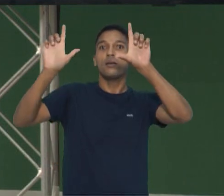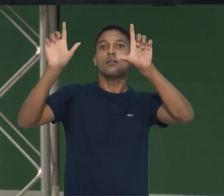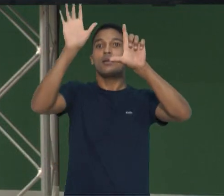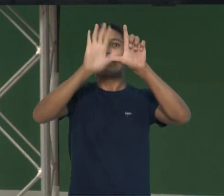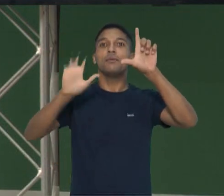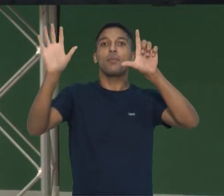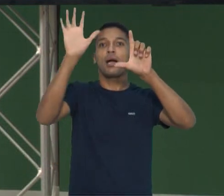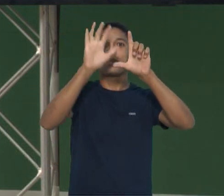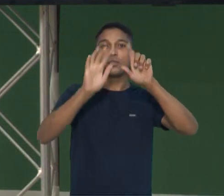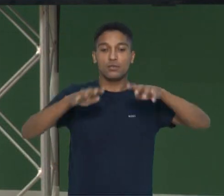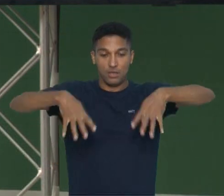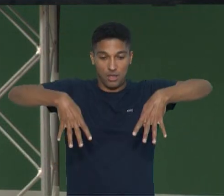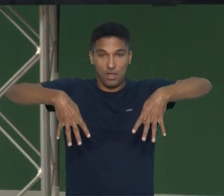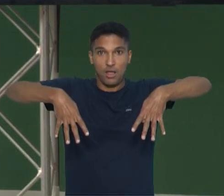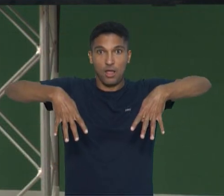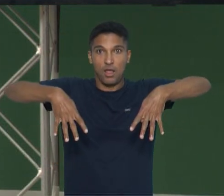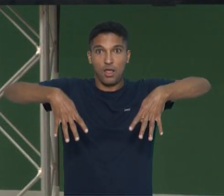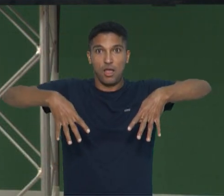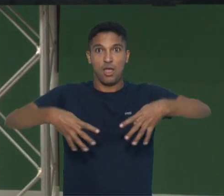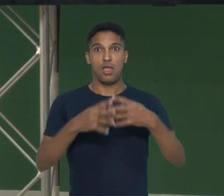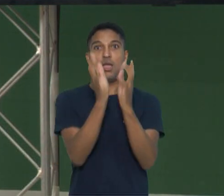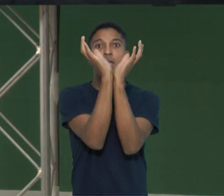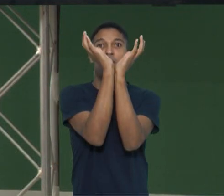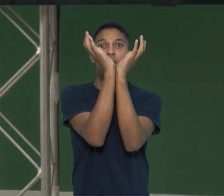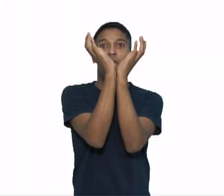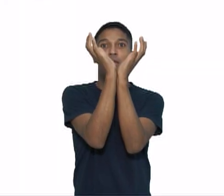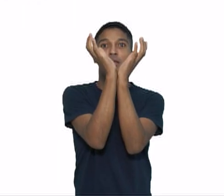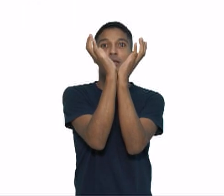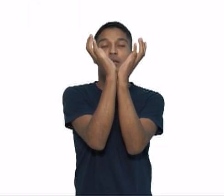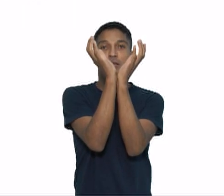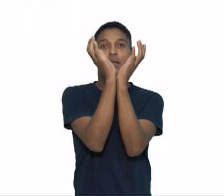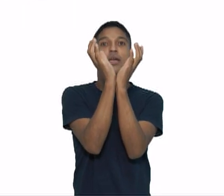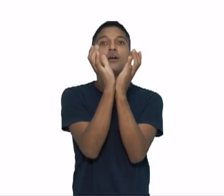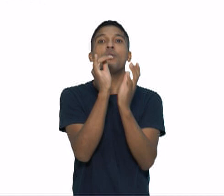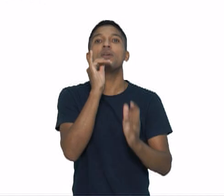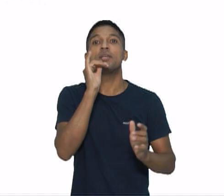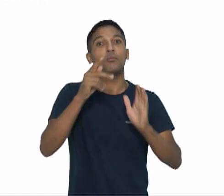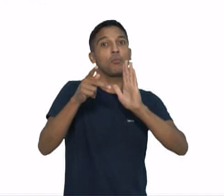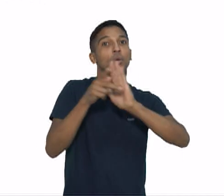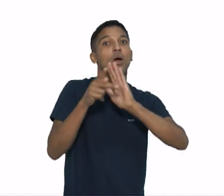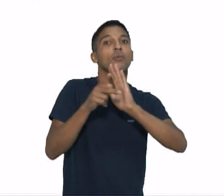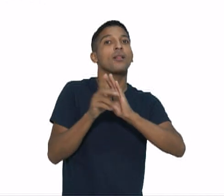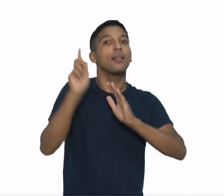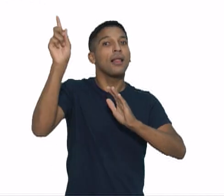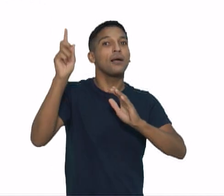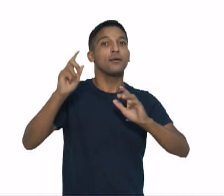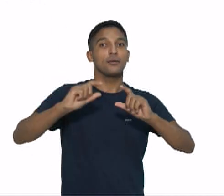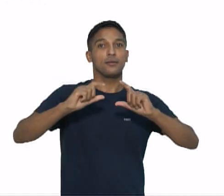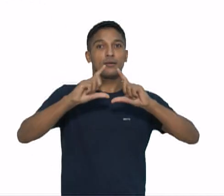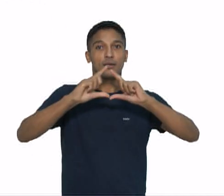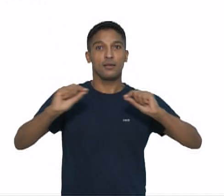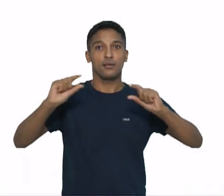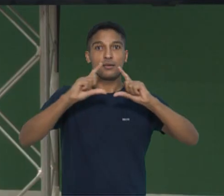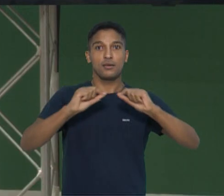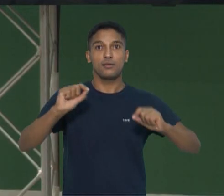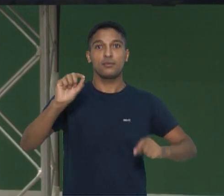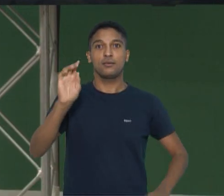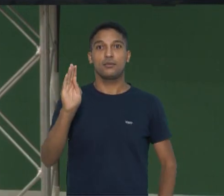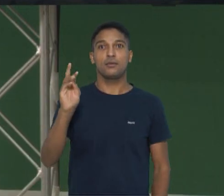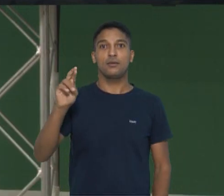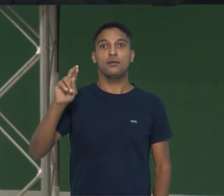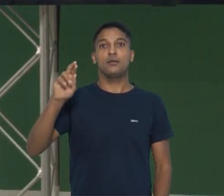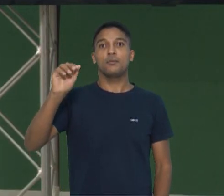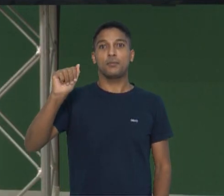vê hipérboles. Então, esse é só um exemplo, tá? Da Catedral de Brasília, onde nós temos aqui